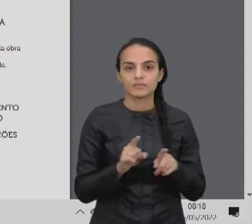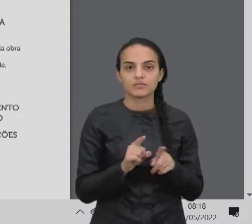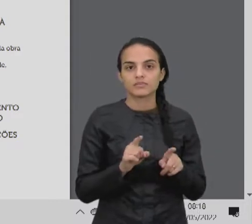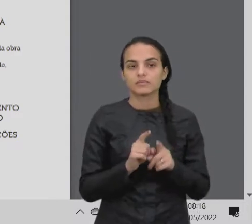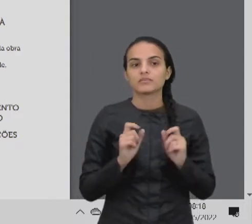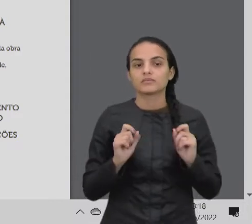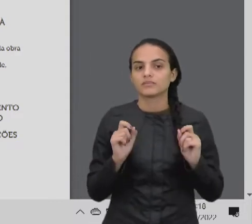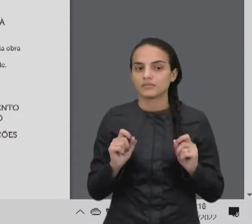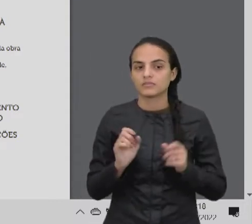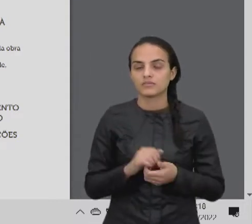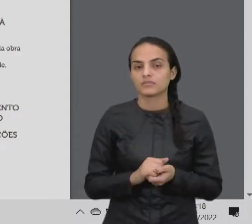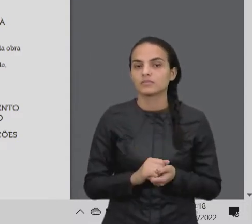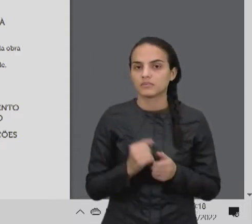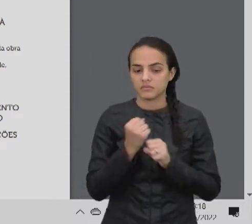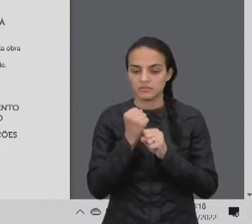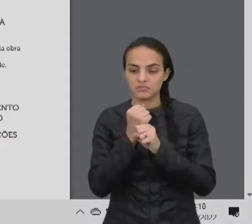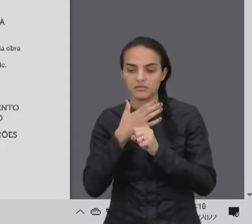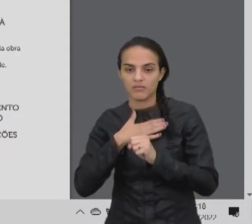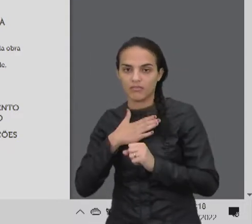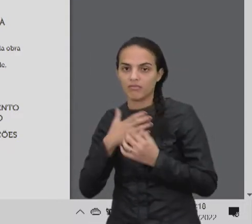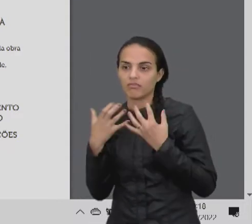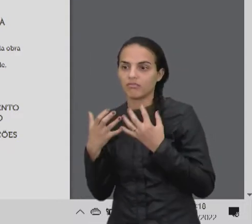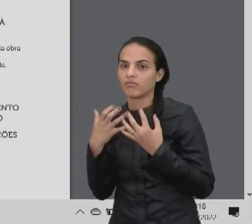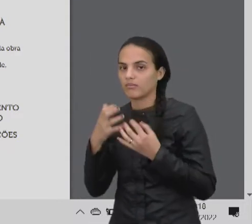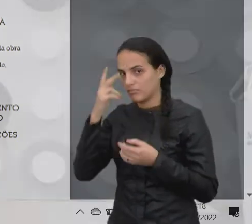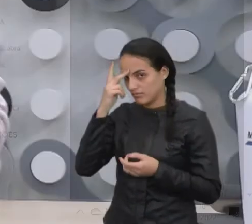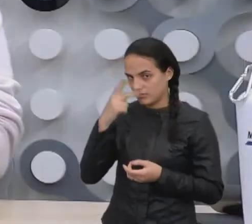não posso construir do jeito que eu quero?